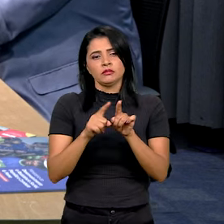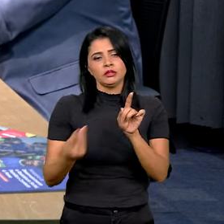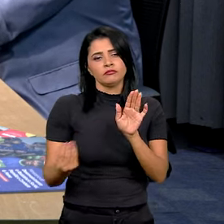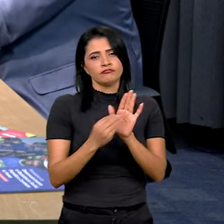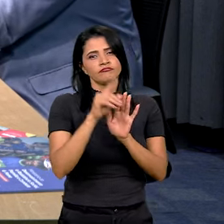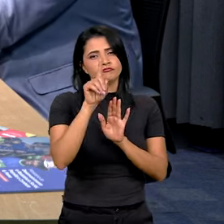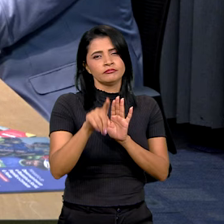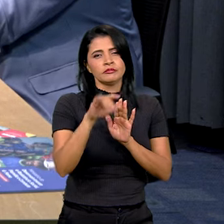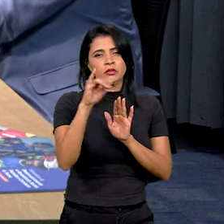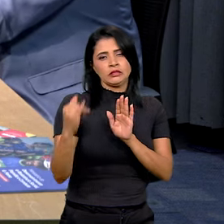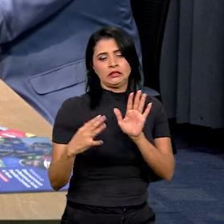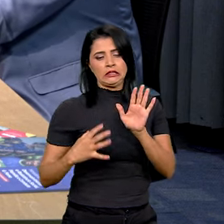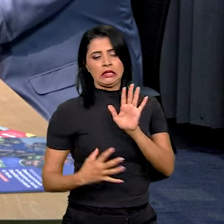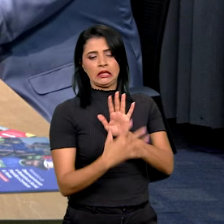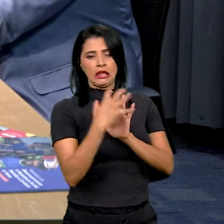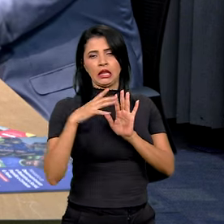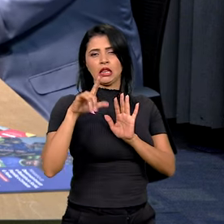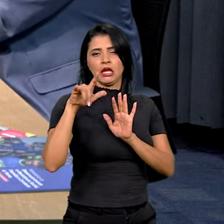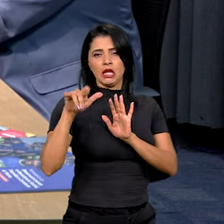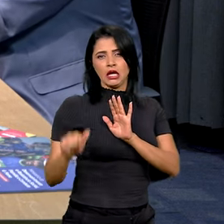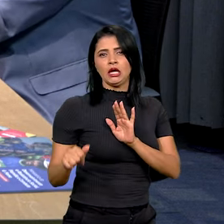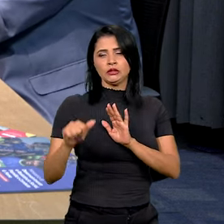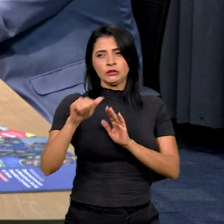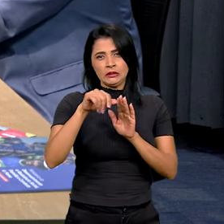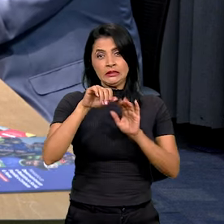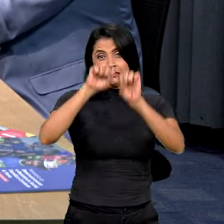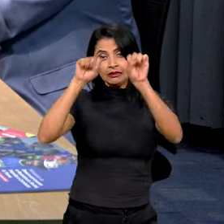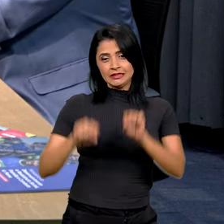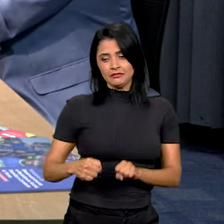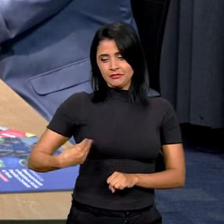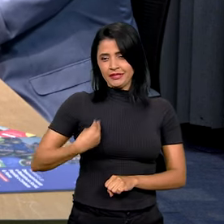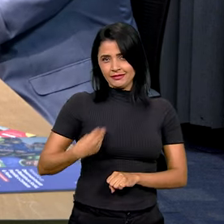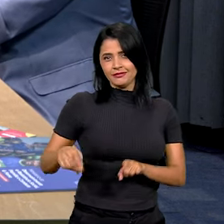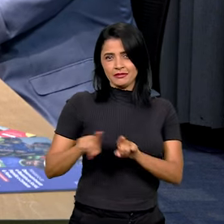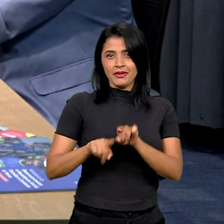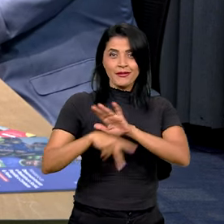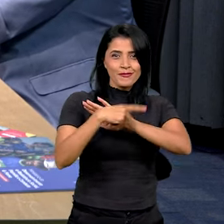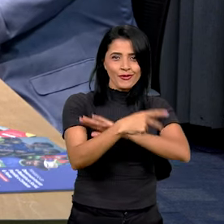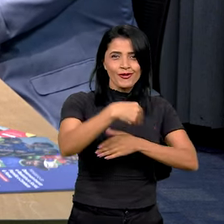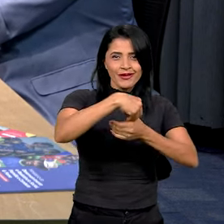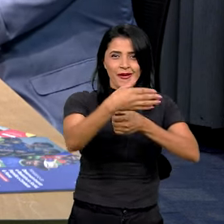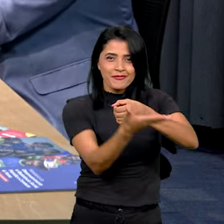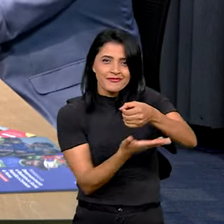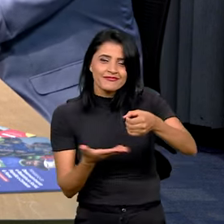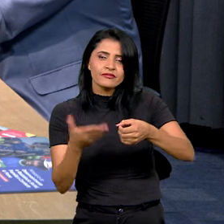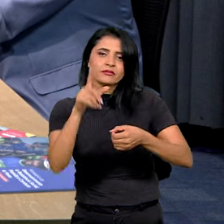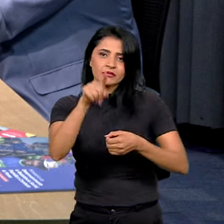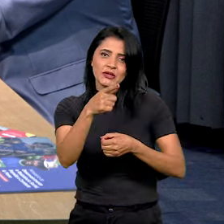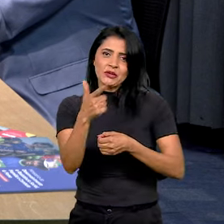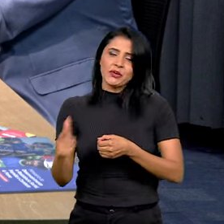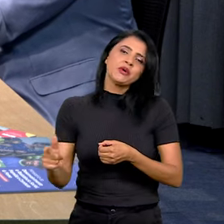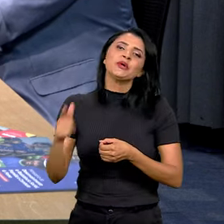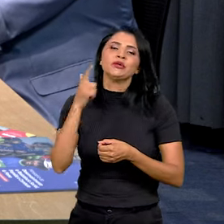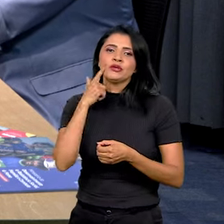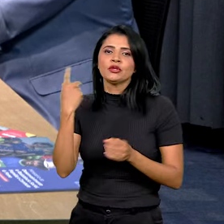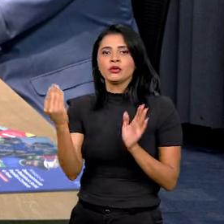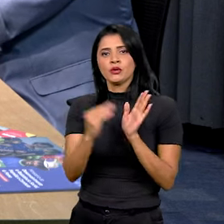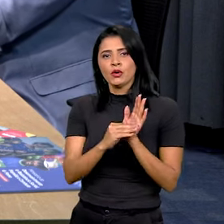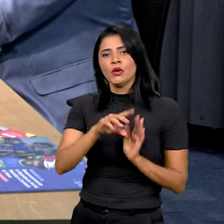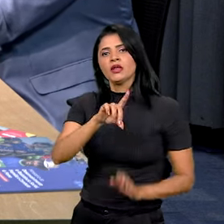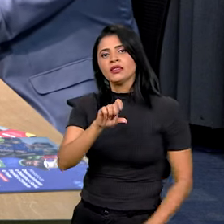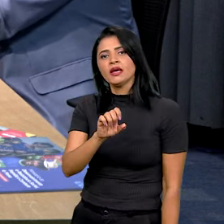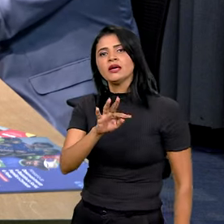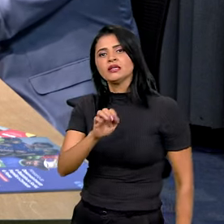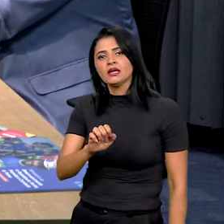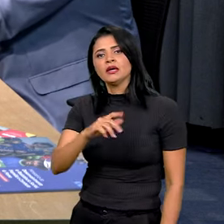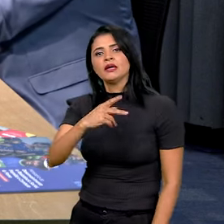também é bem relevante o sistema presença que tem a ver com as condicionalidades do programa que é uma das bases também é fundamental e o kinis que a gente já colocou né a própria data